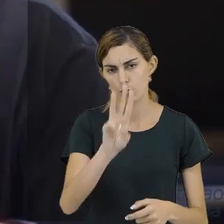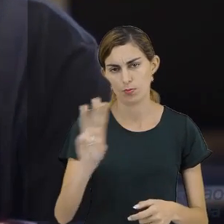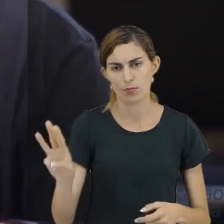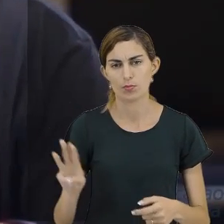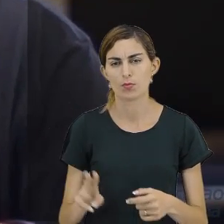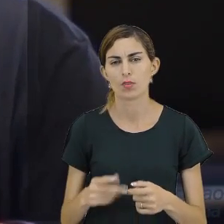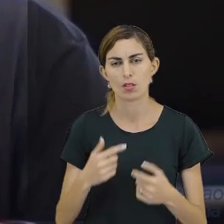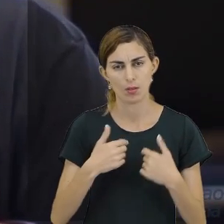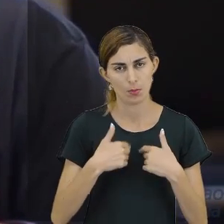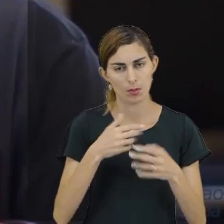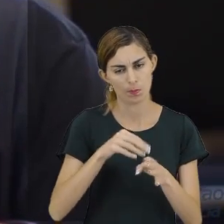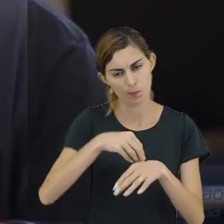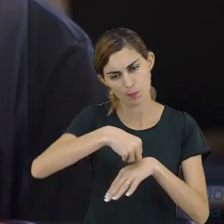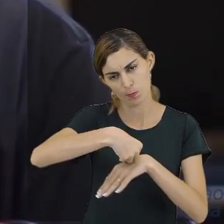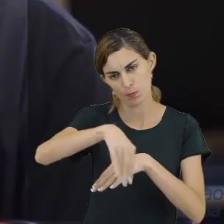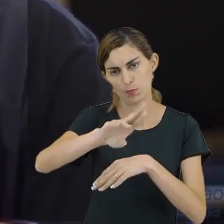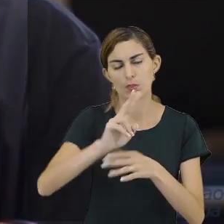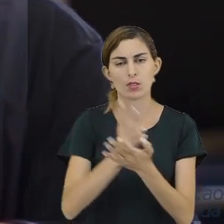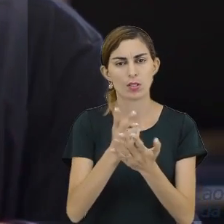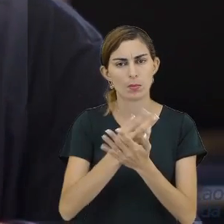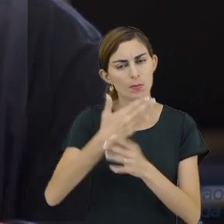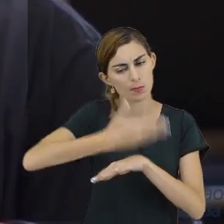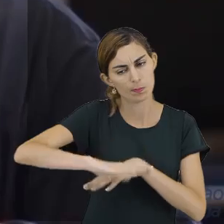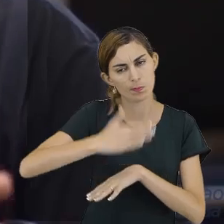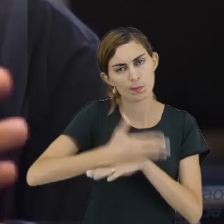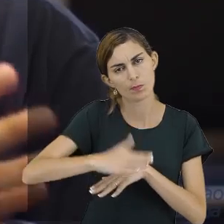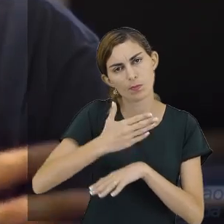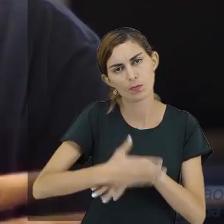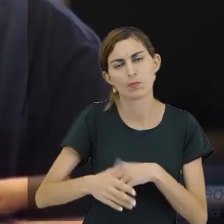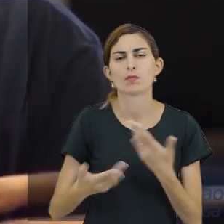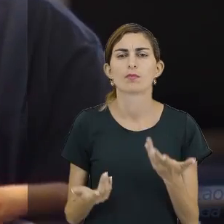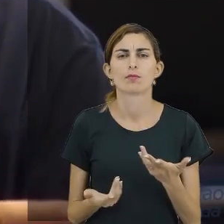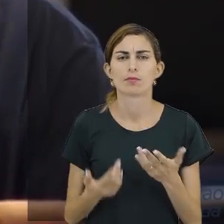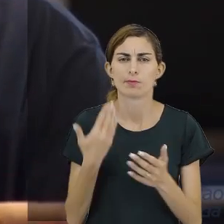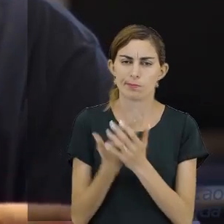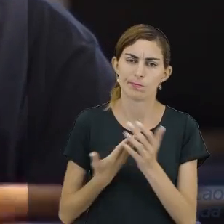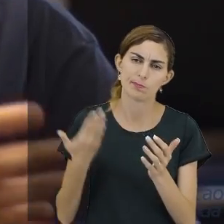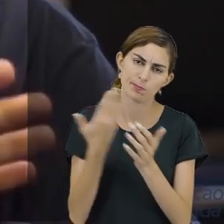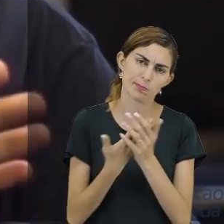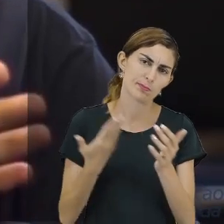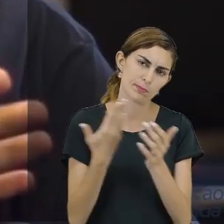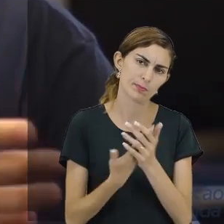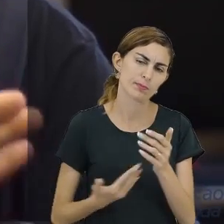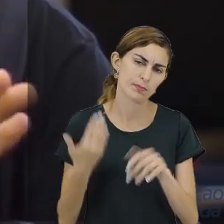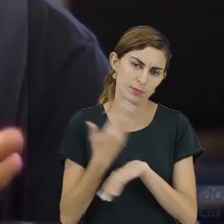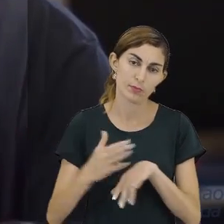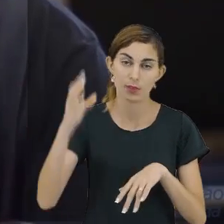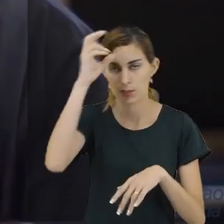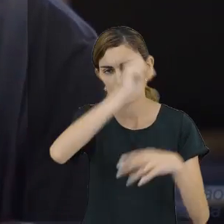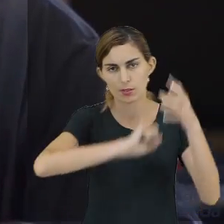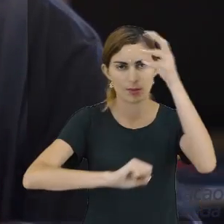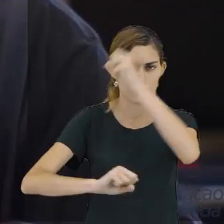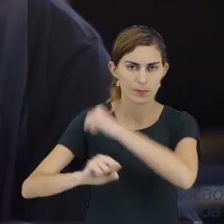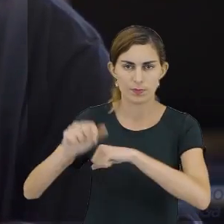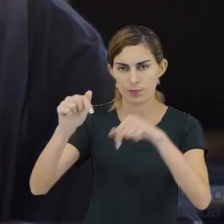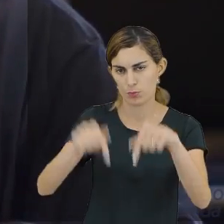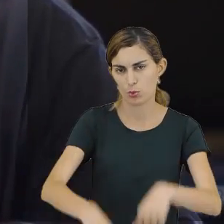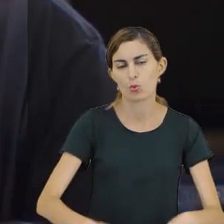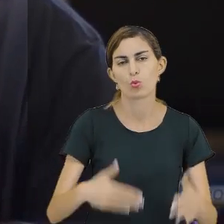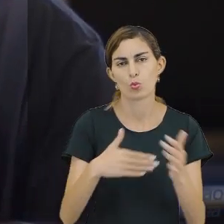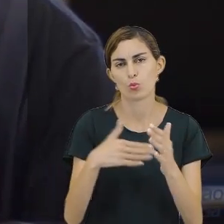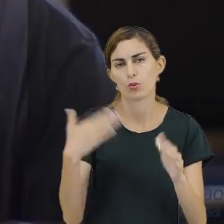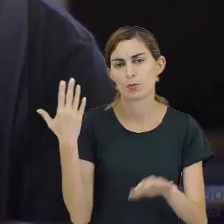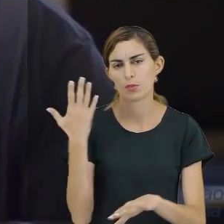GIMP. A minha recomendação sempre é que você pratique, você pegue isso que nós estudamos aqui, que nós estamos aprendendo agora nessa